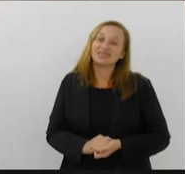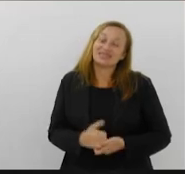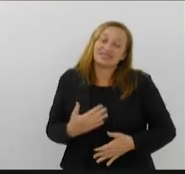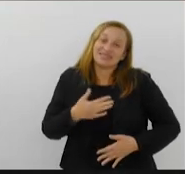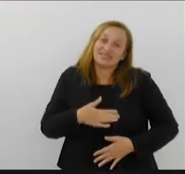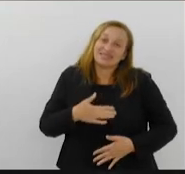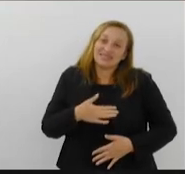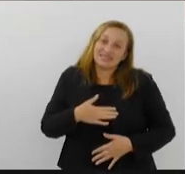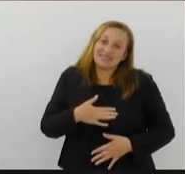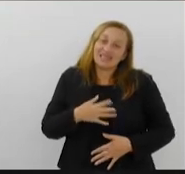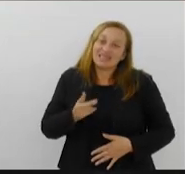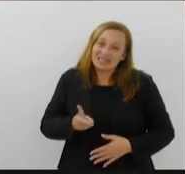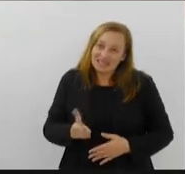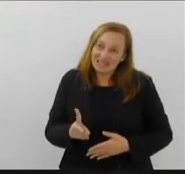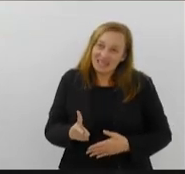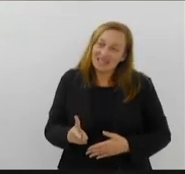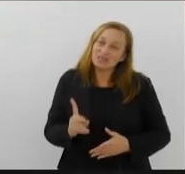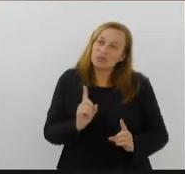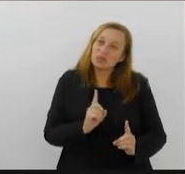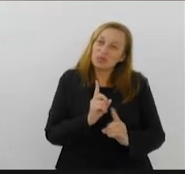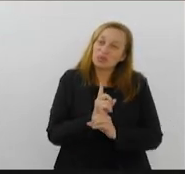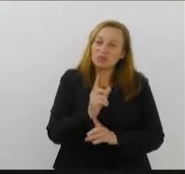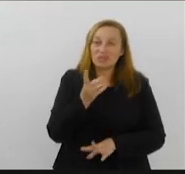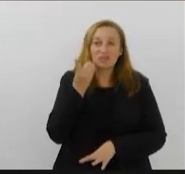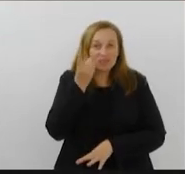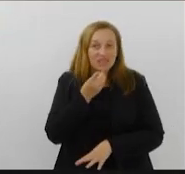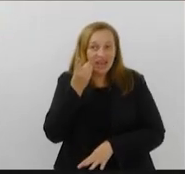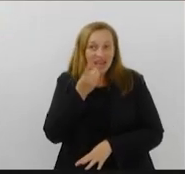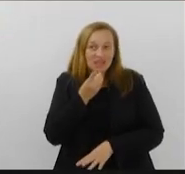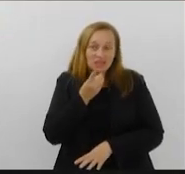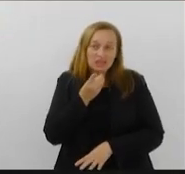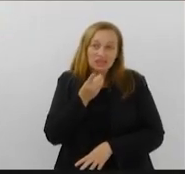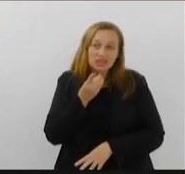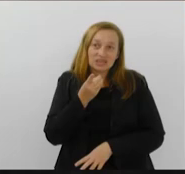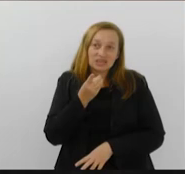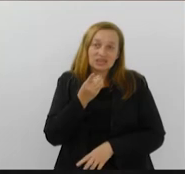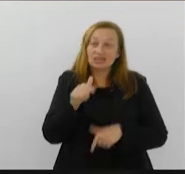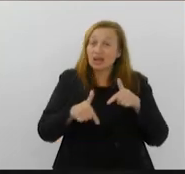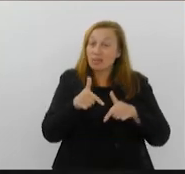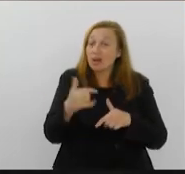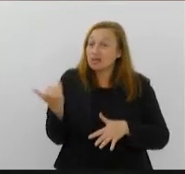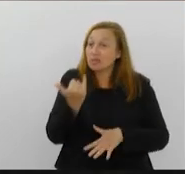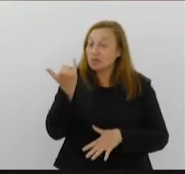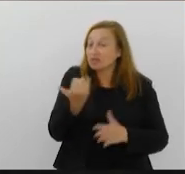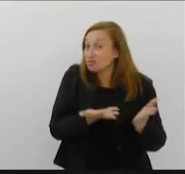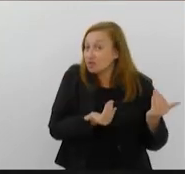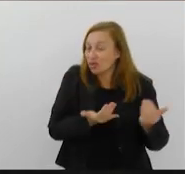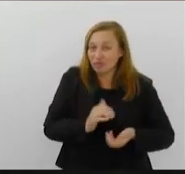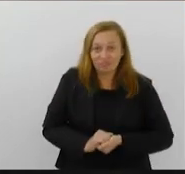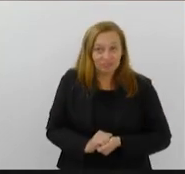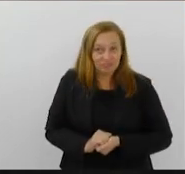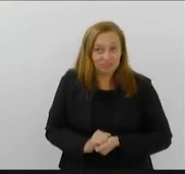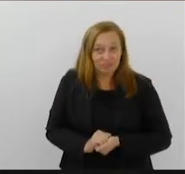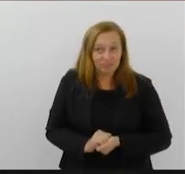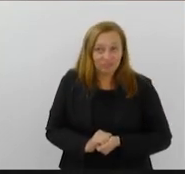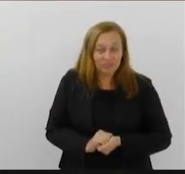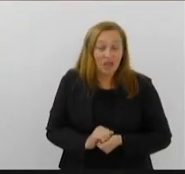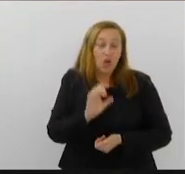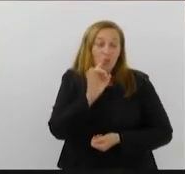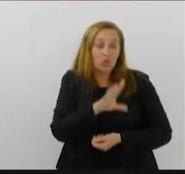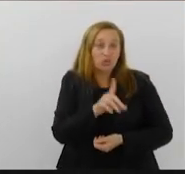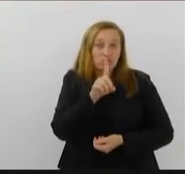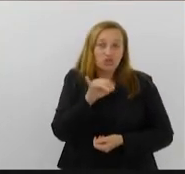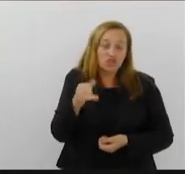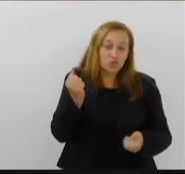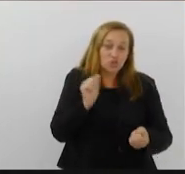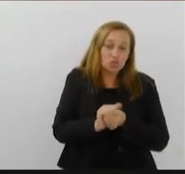prazer de todas as vezes que eu encontro o deputado, eu me encontro em atividades importantes para a juventude. Então, a última vez que nós